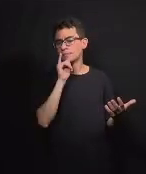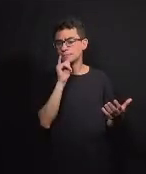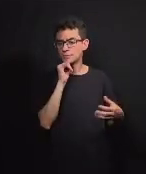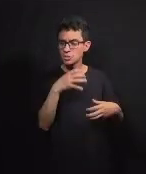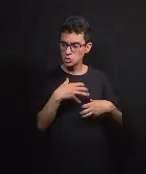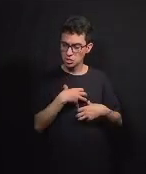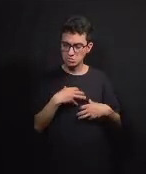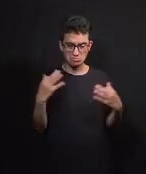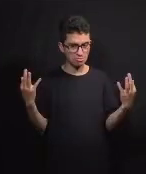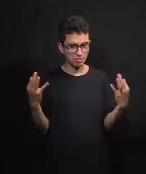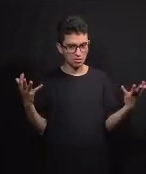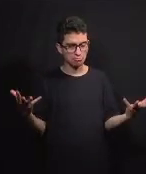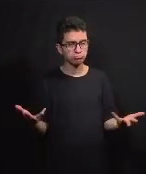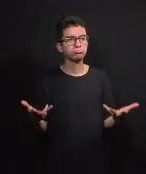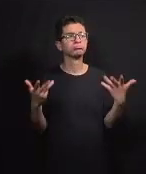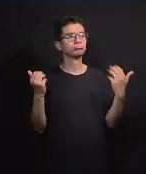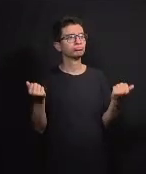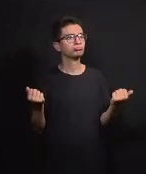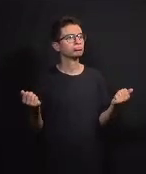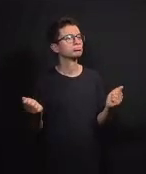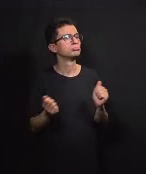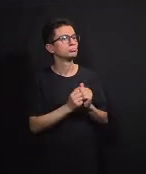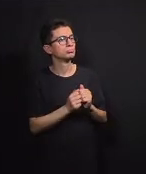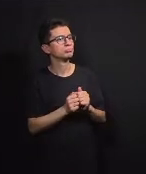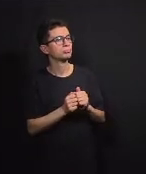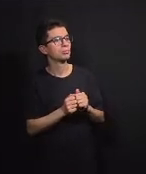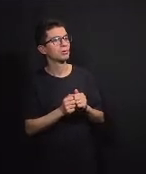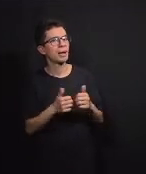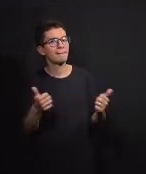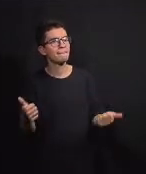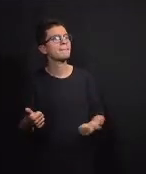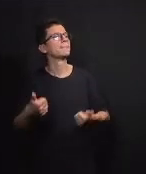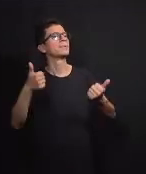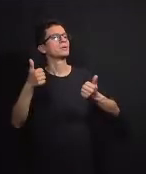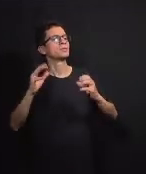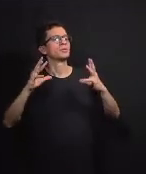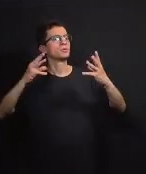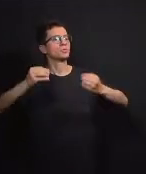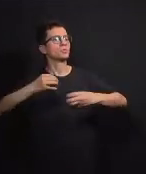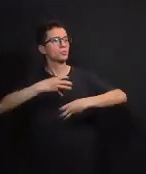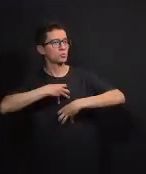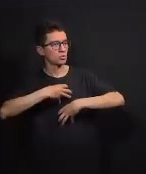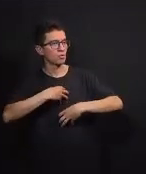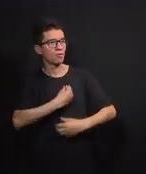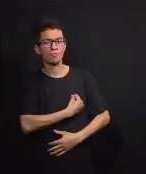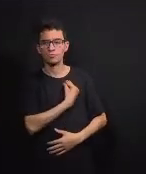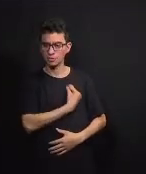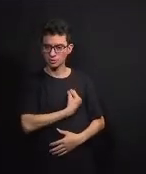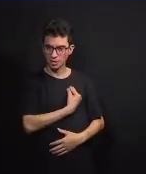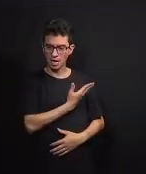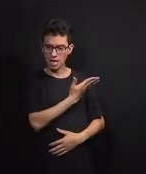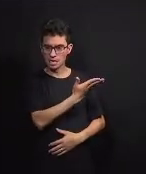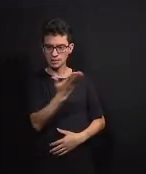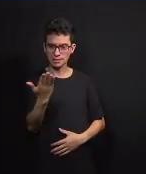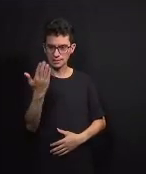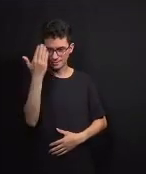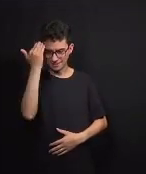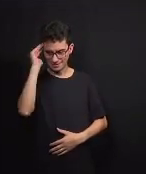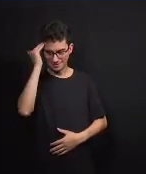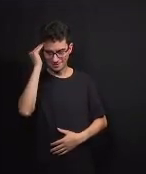espetacular crescimento econômico, a melhoria das suas condições de vida, não leva